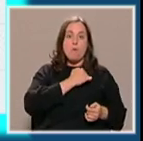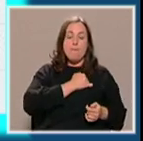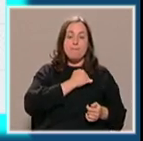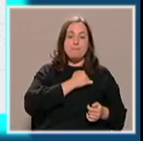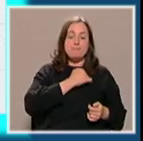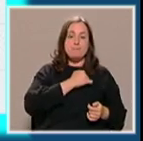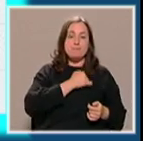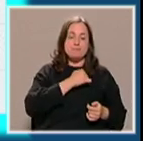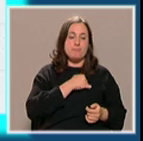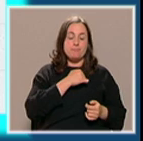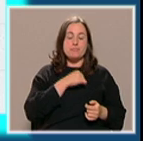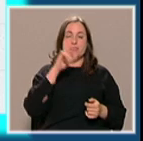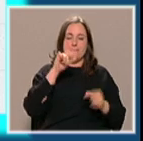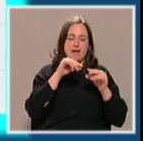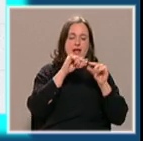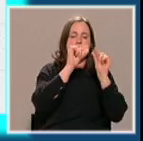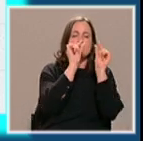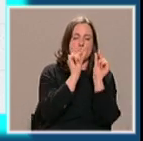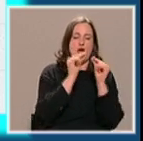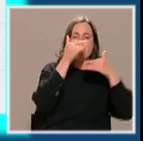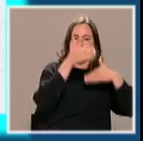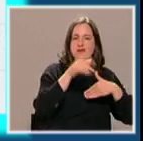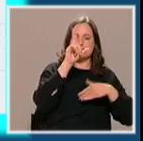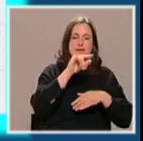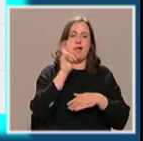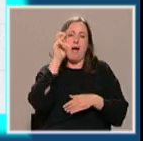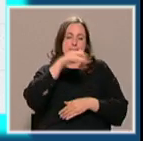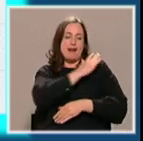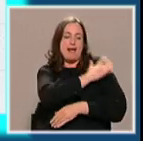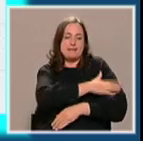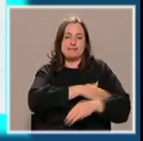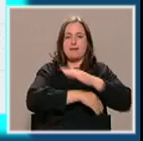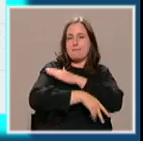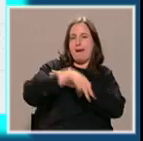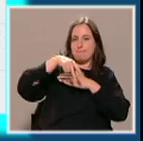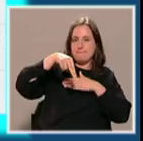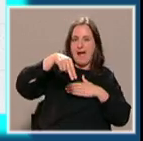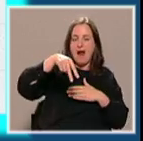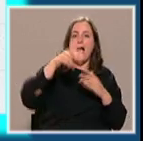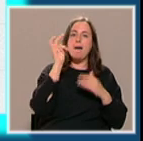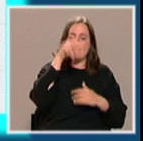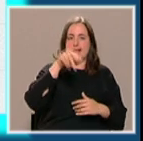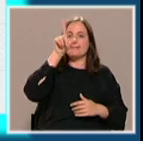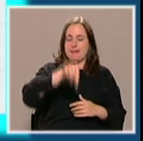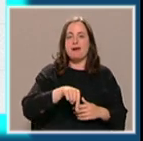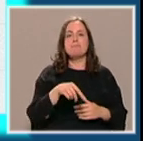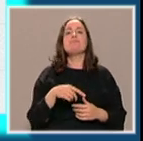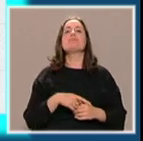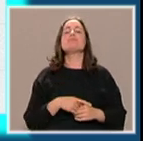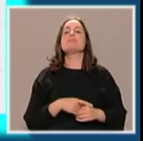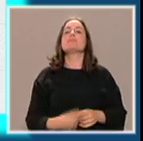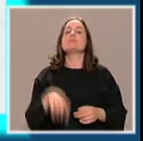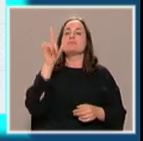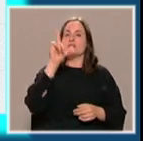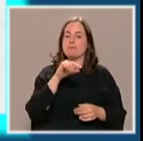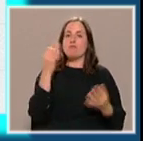e, durante a fase embrionária, formam-se também os membros superiores e os membros inferiores. Verificamos também, tal